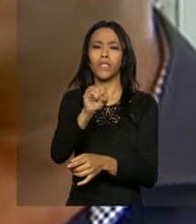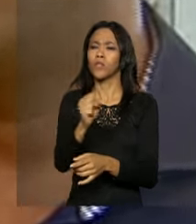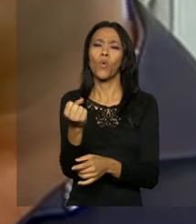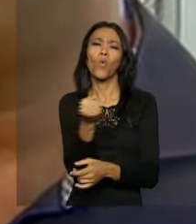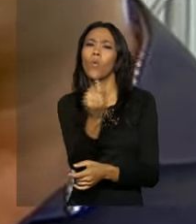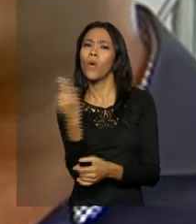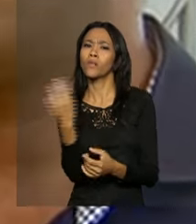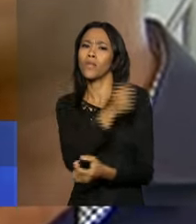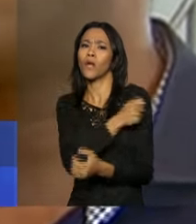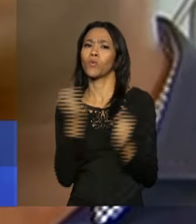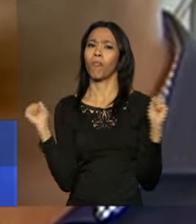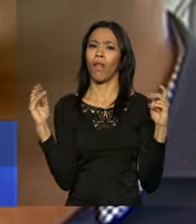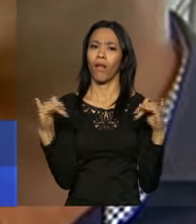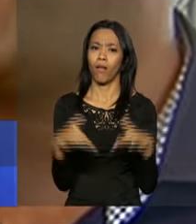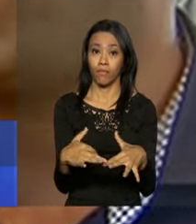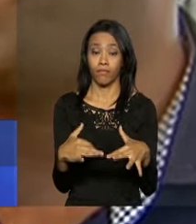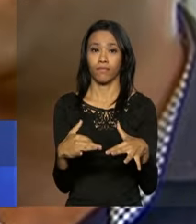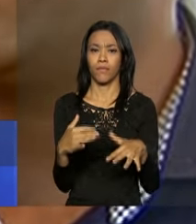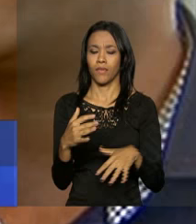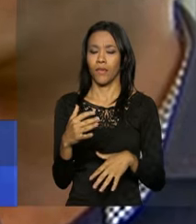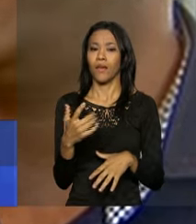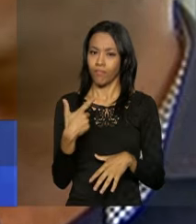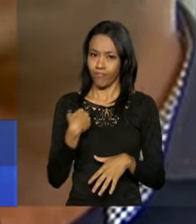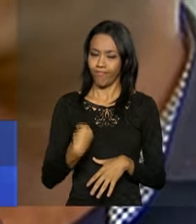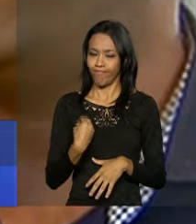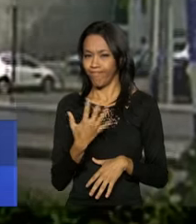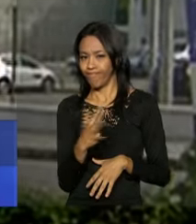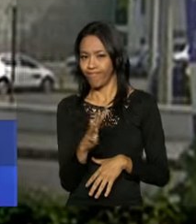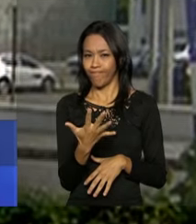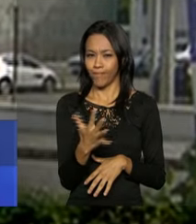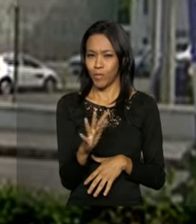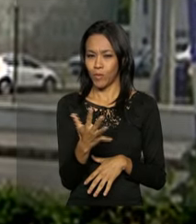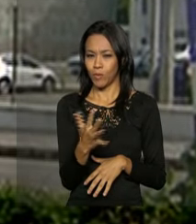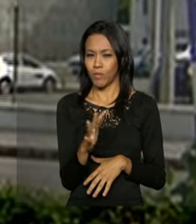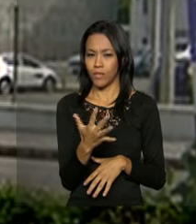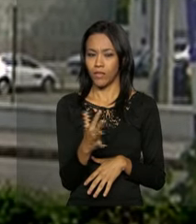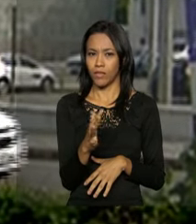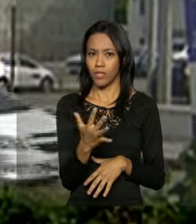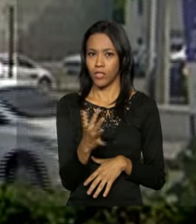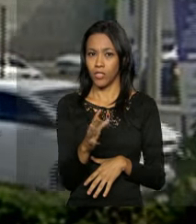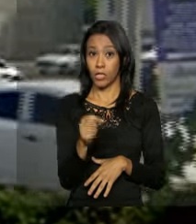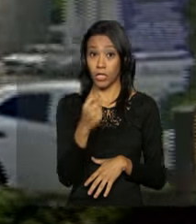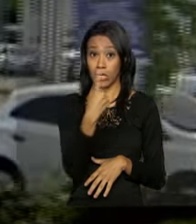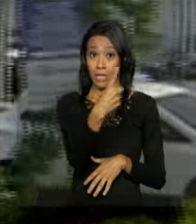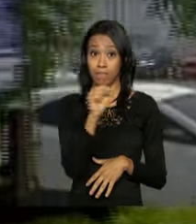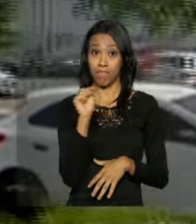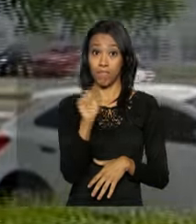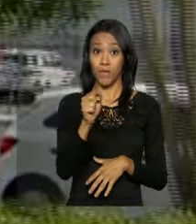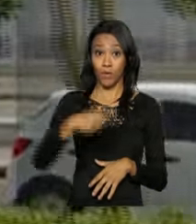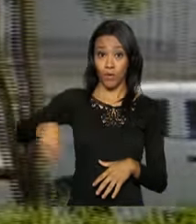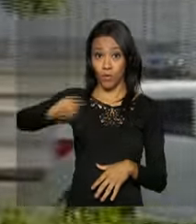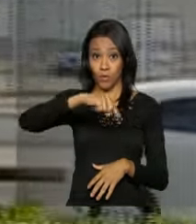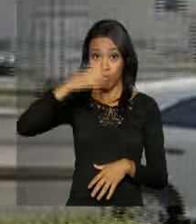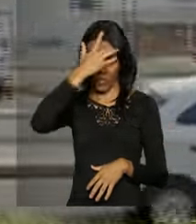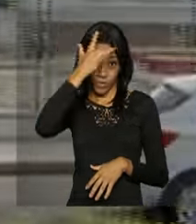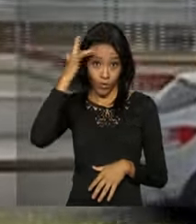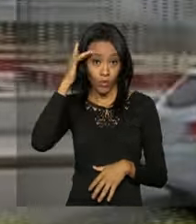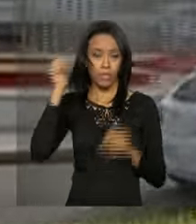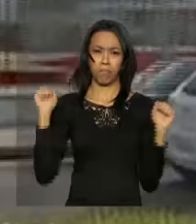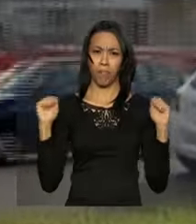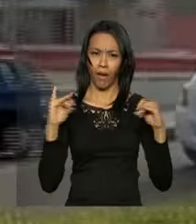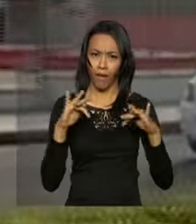aqui? Esperamos hoje contar com a presença aí de mais aproximadamente mil pessoas. Mil